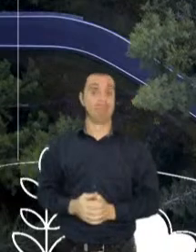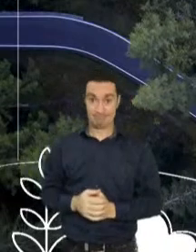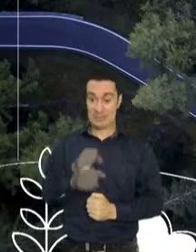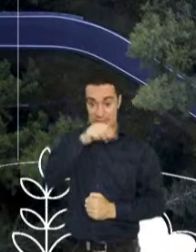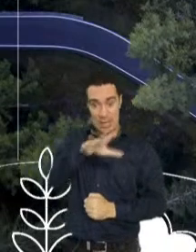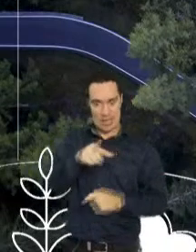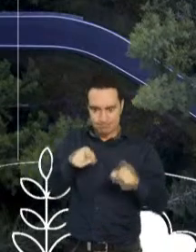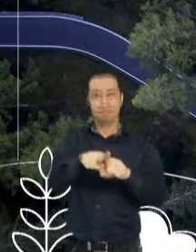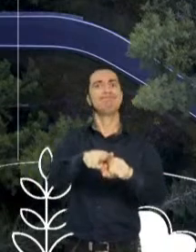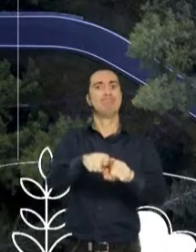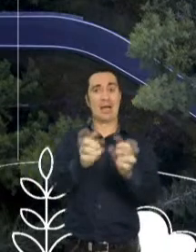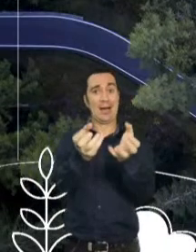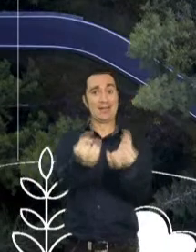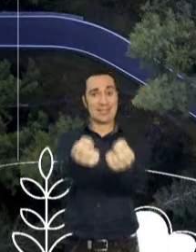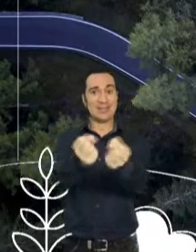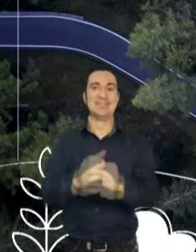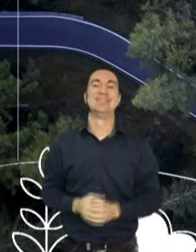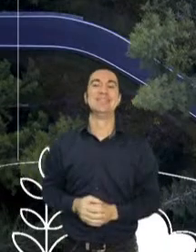E também,